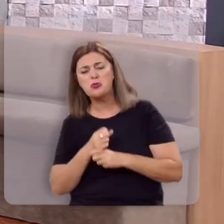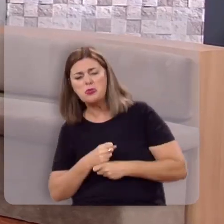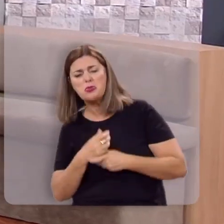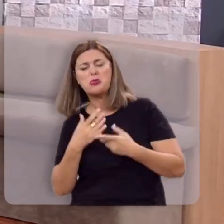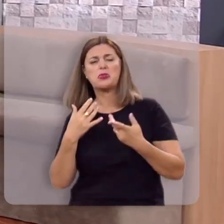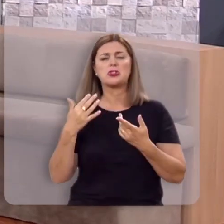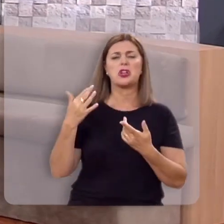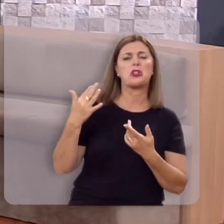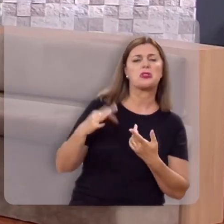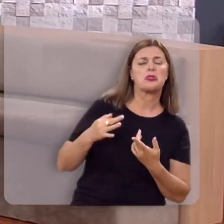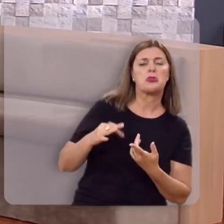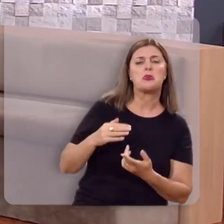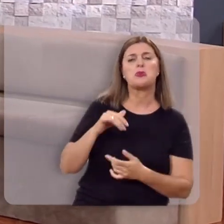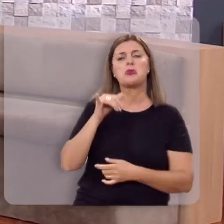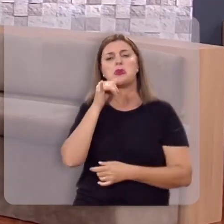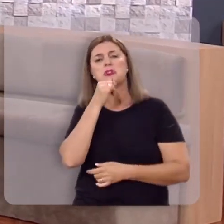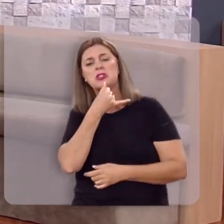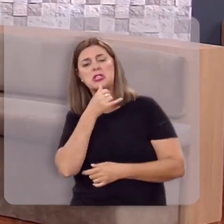angústias, pesares.